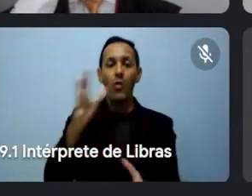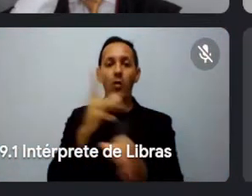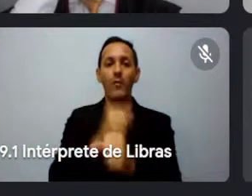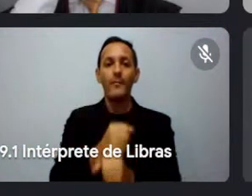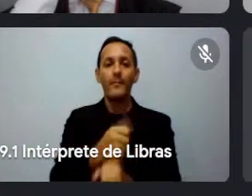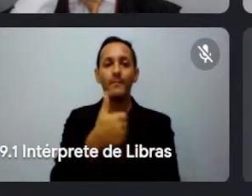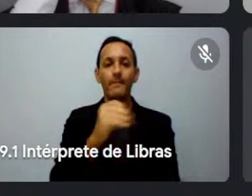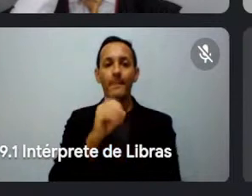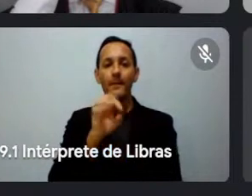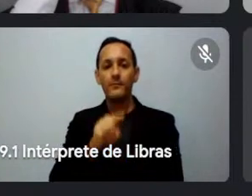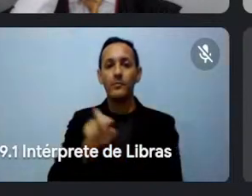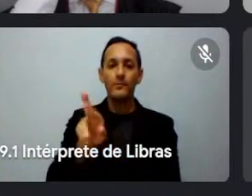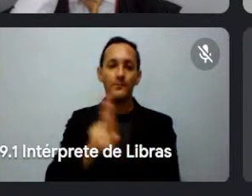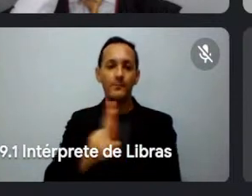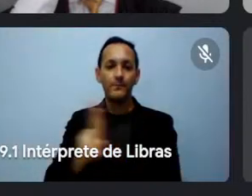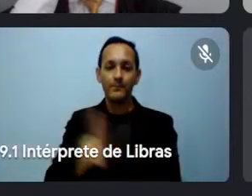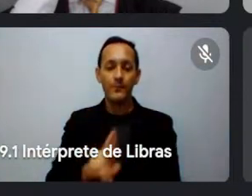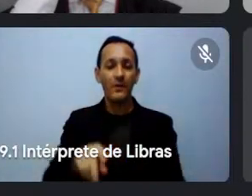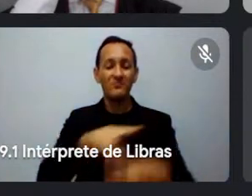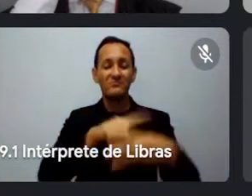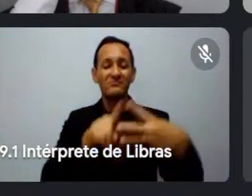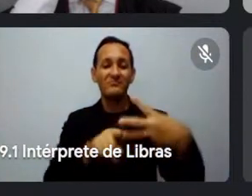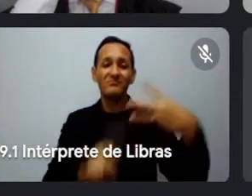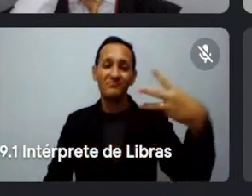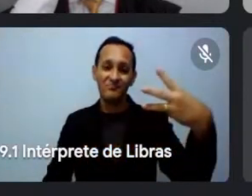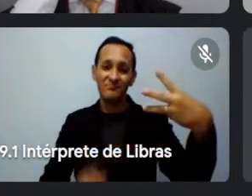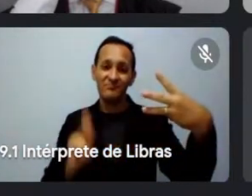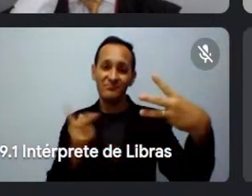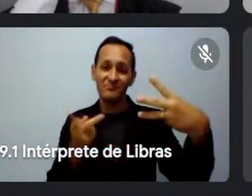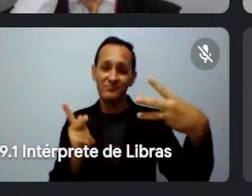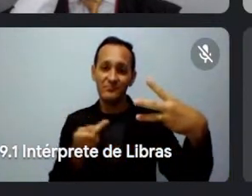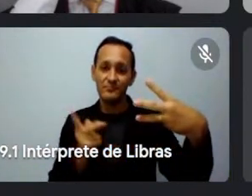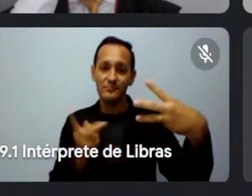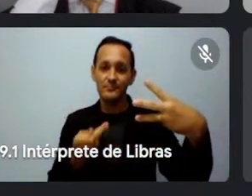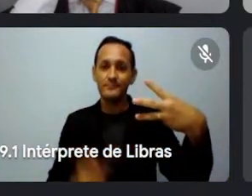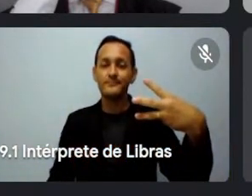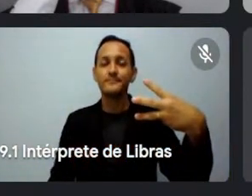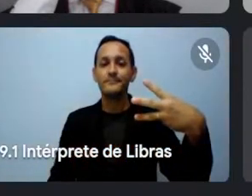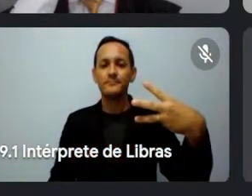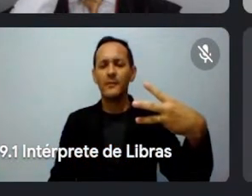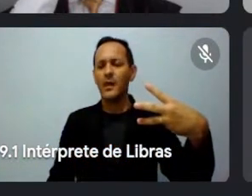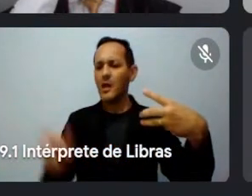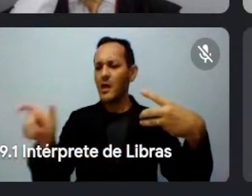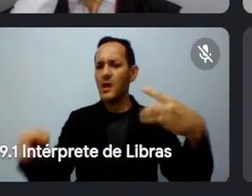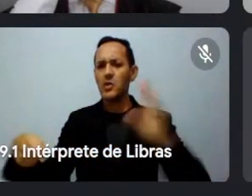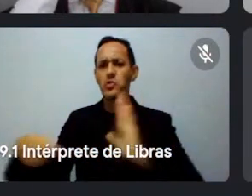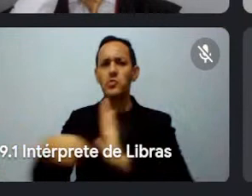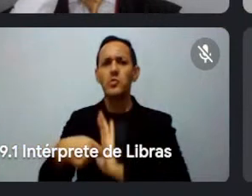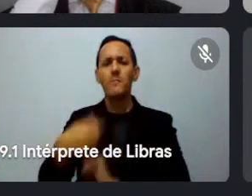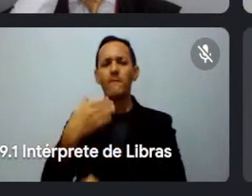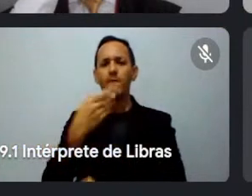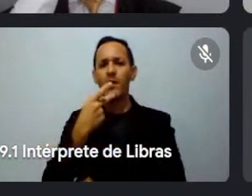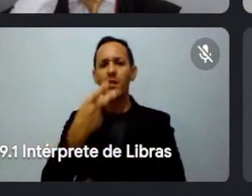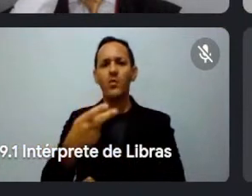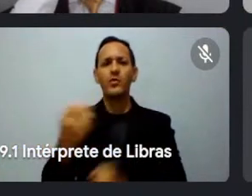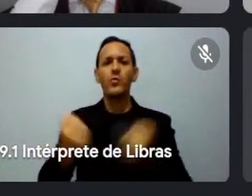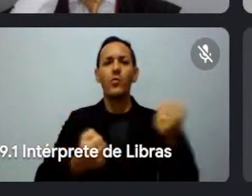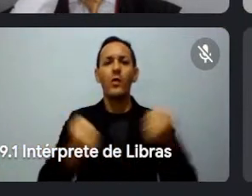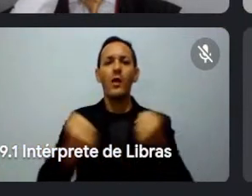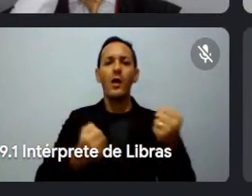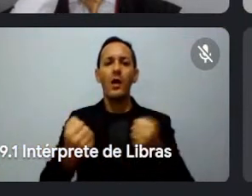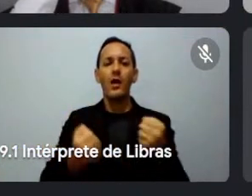reais Então essas são as três e a qualidade e um recorrente alegou que o veículo seria e